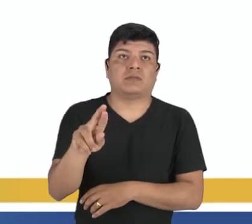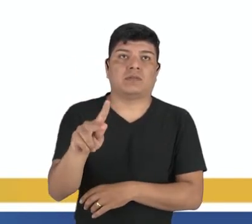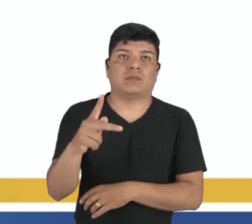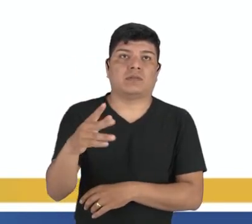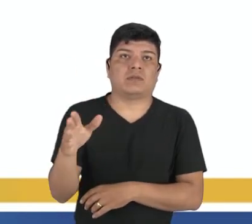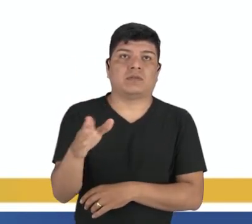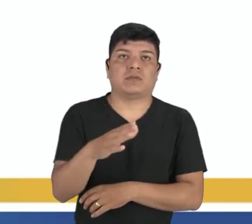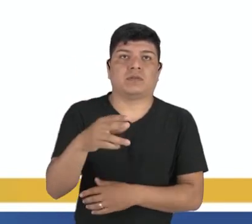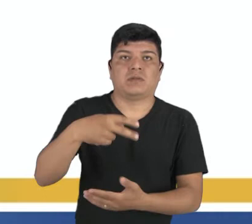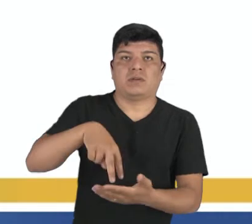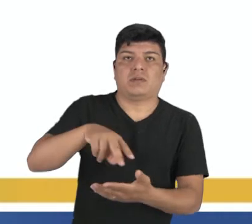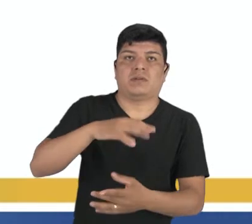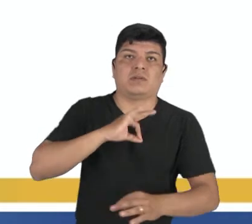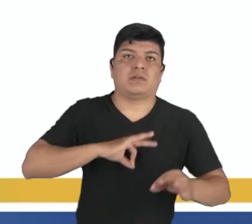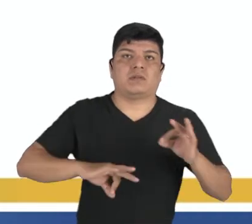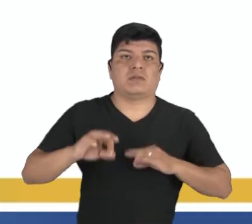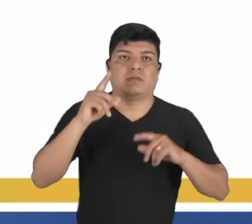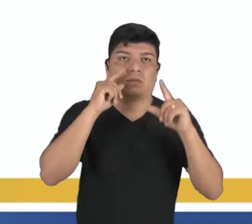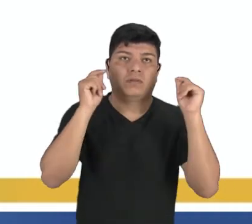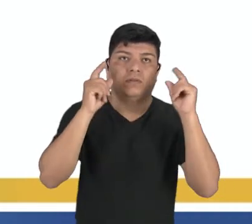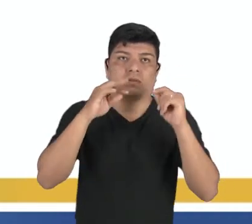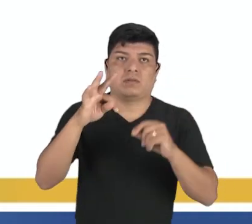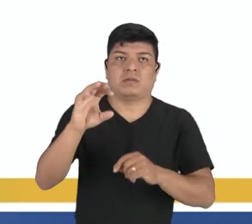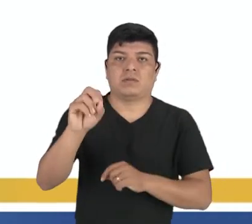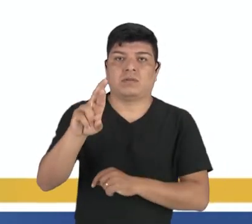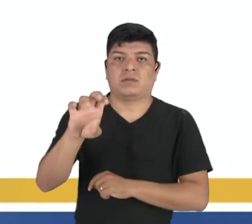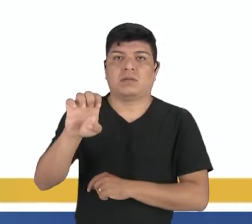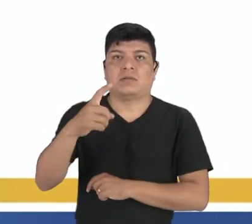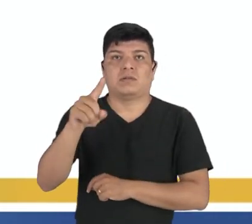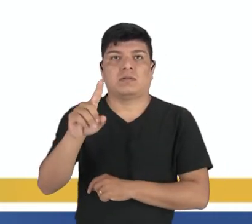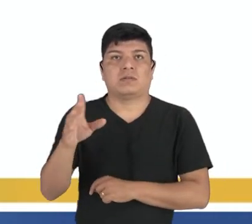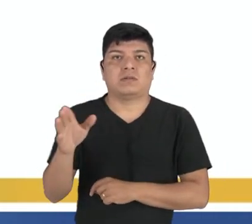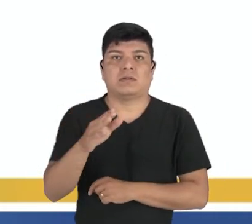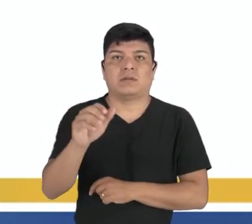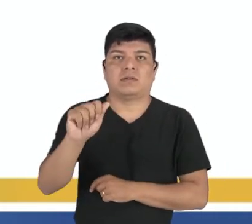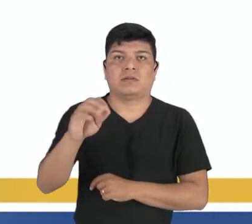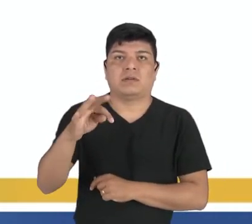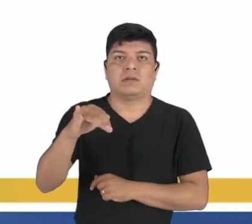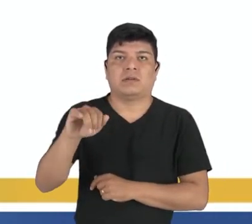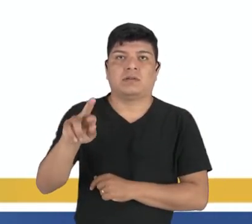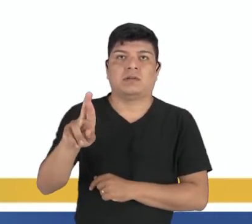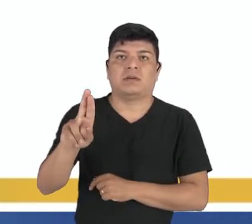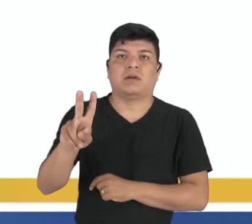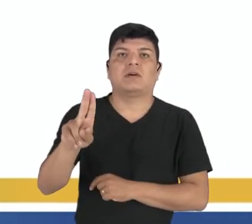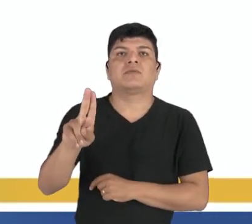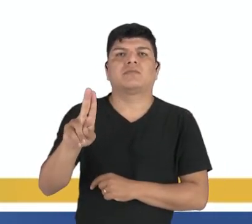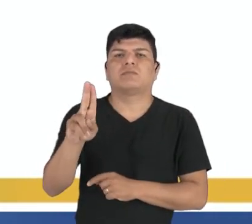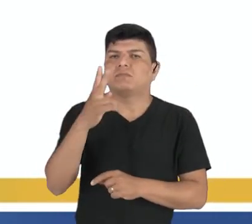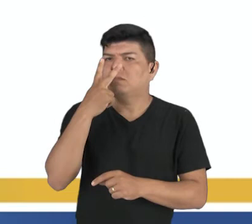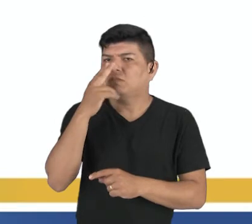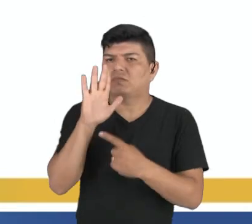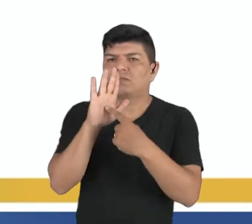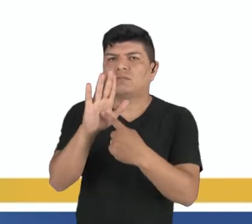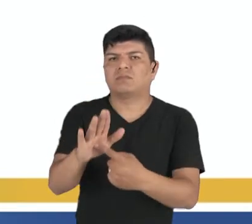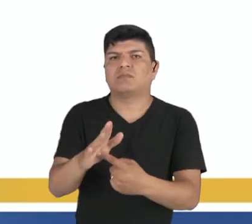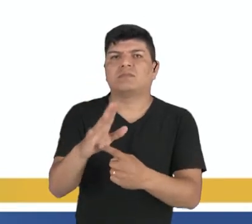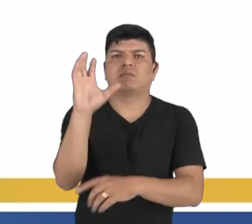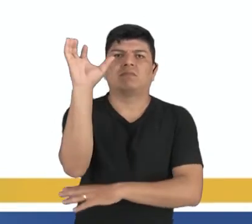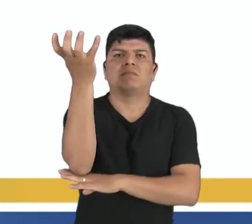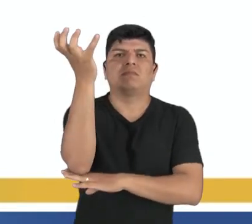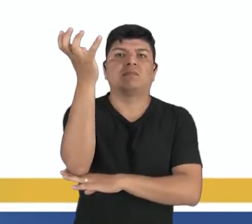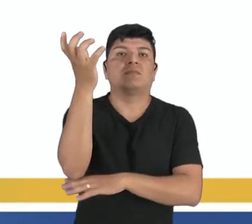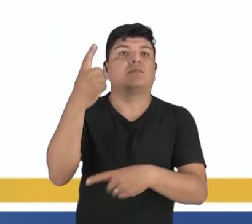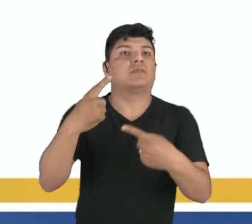a dança da onça e o Atiaru, tá? O Quarupi, o professor colocou ali a imagem de uma árvore. Por quê? Porque existe uma árvore com esse